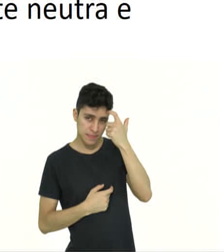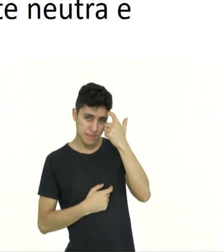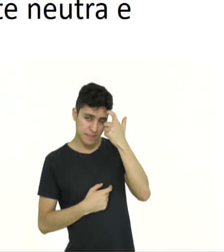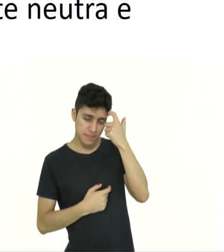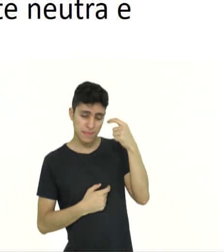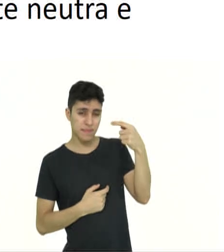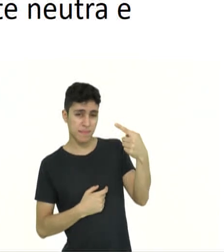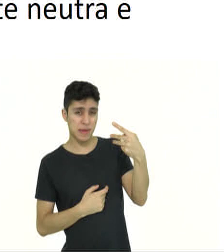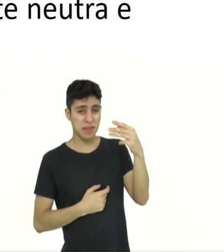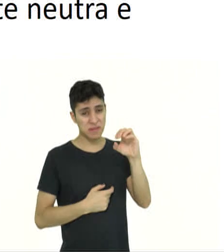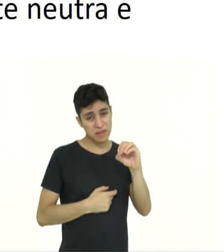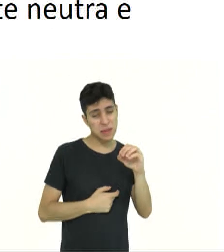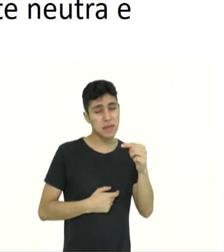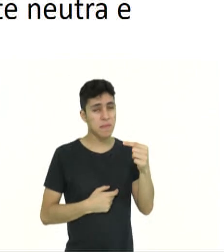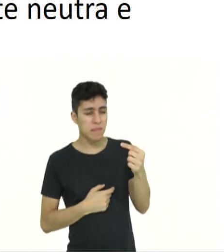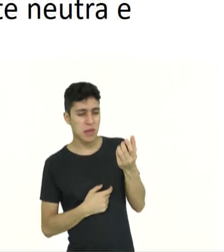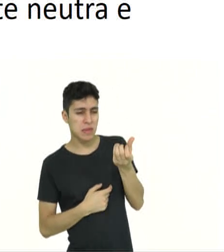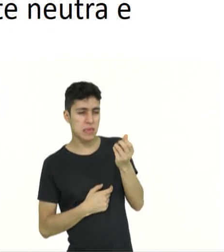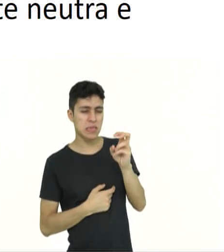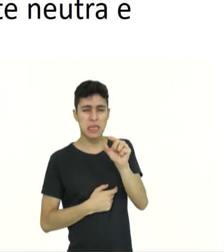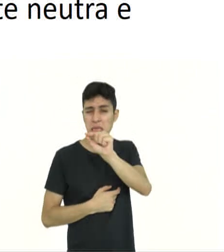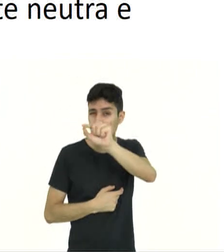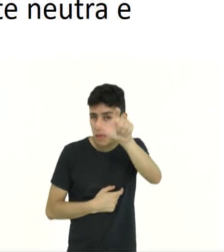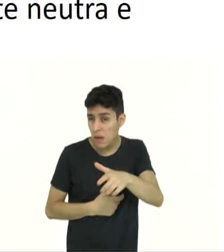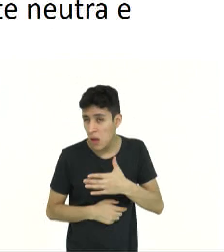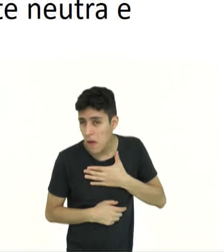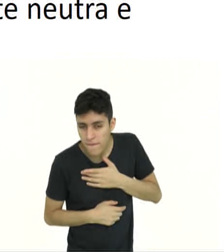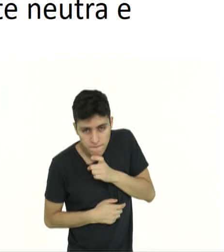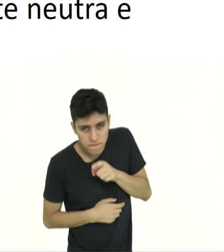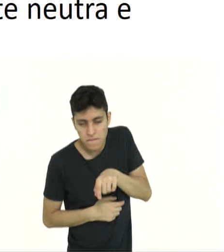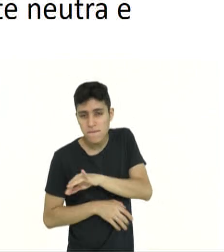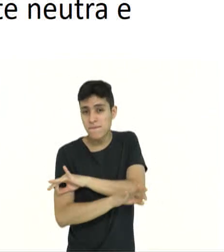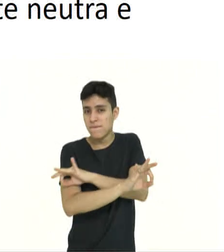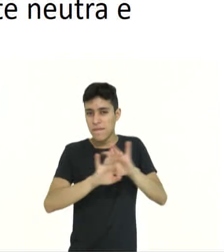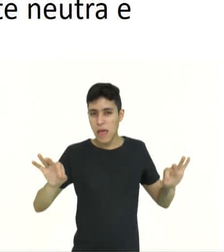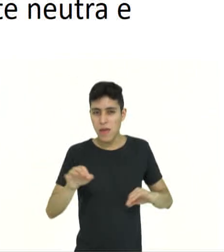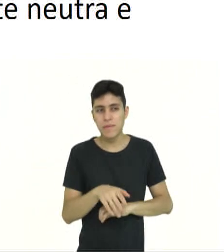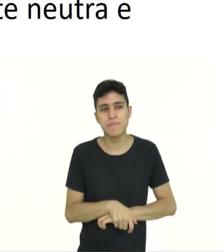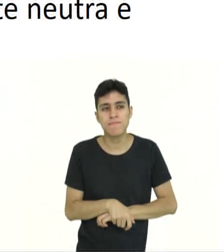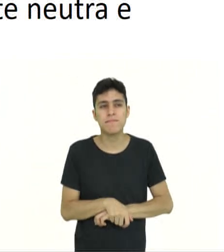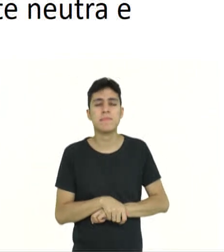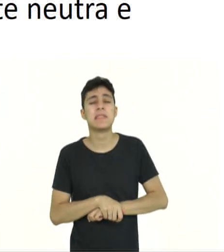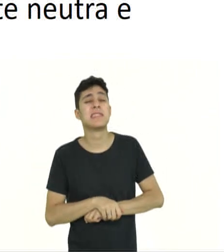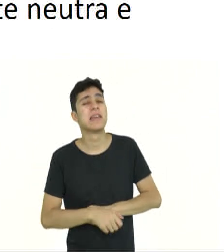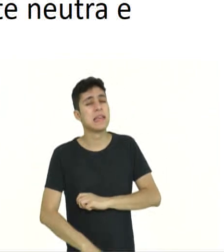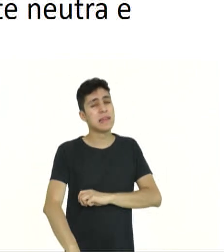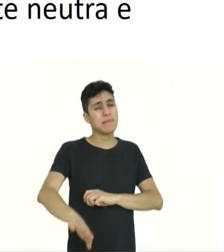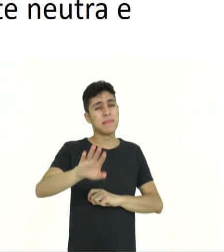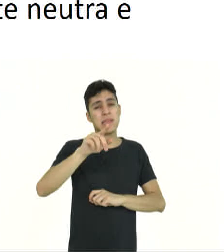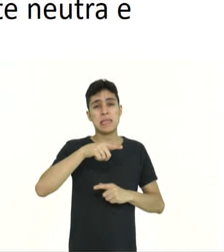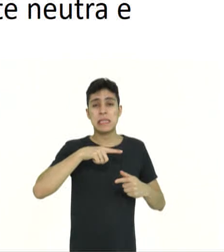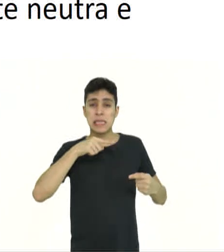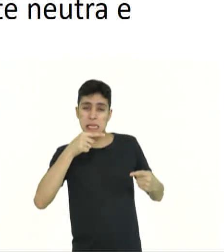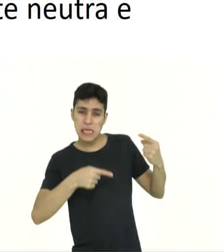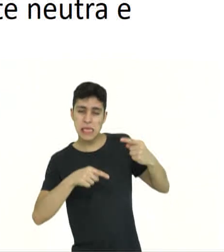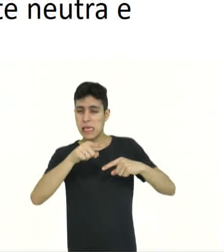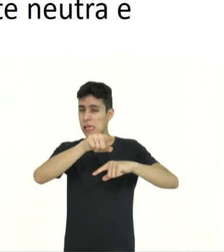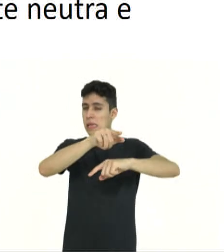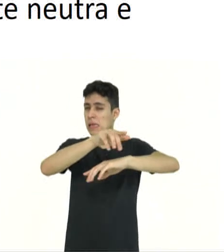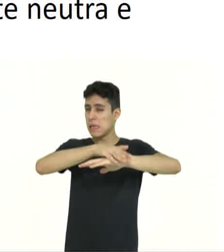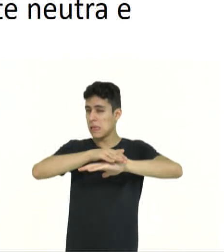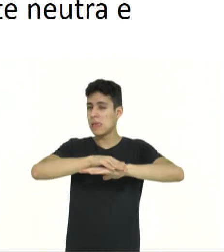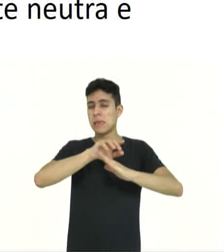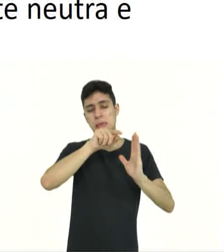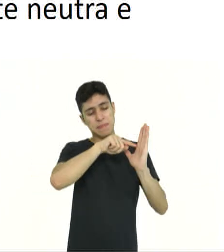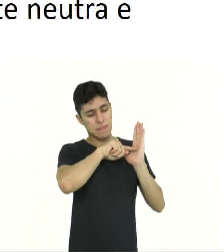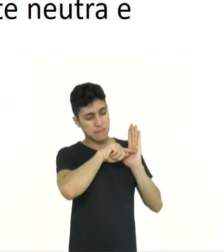menos 65. Para quem gosta de um friozinho é bom, né? Temos uma polêmica aqui, vocês vão ter que pesquisar isso aí para a próxima aula, meu